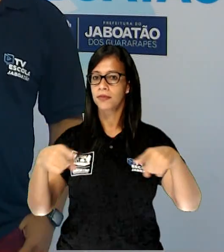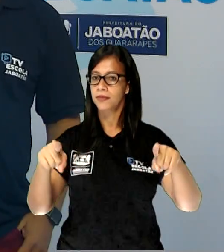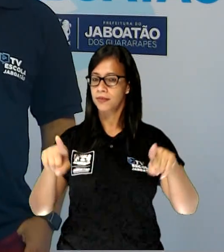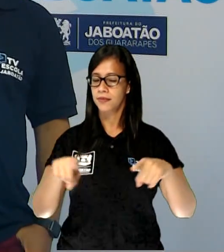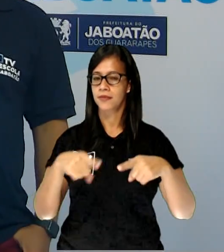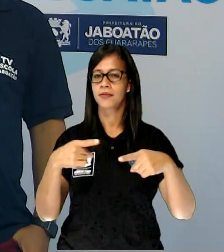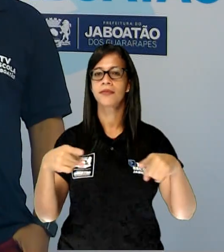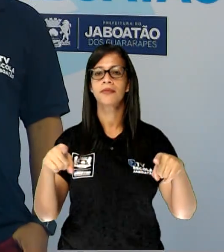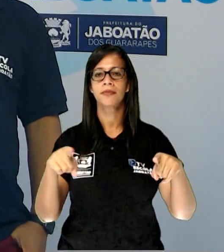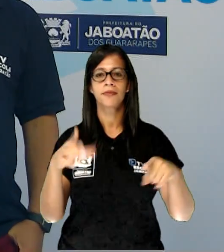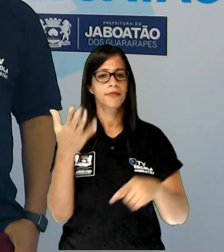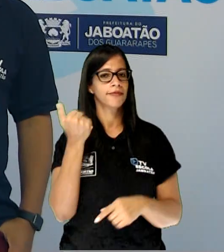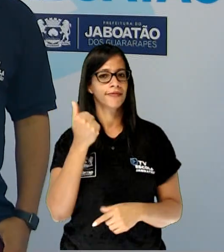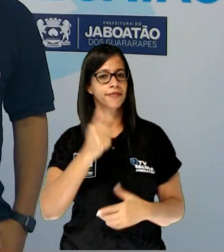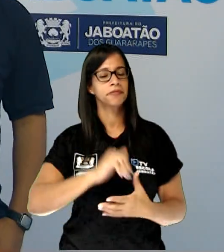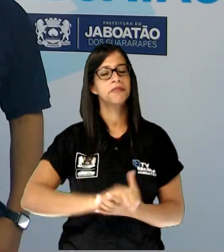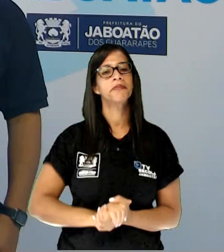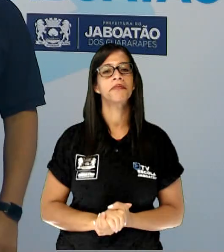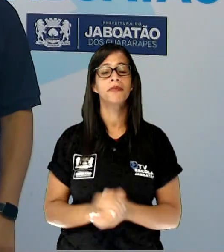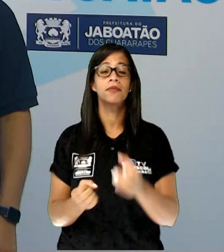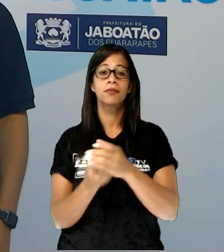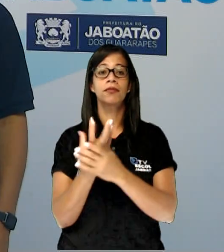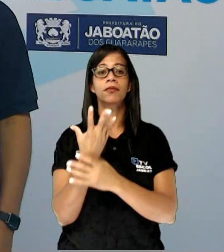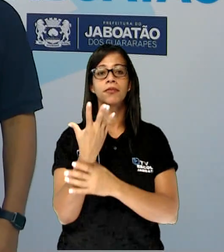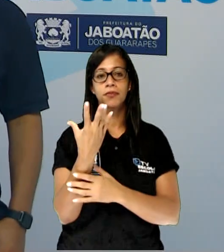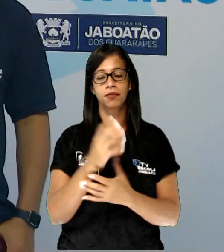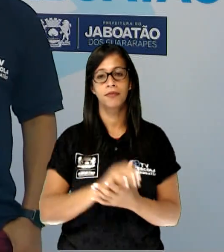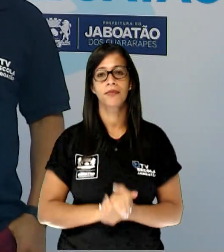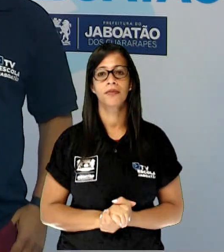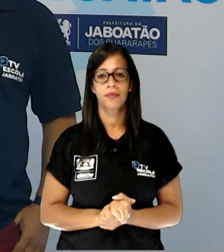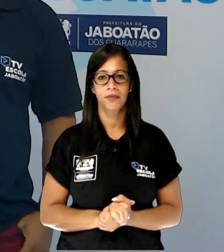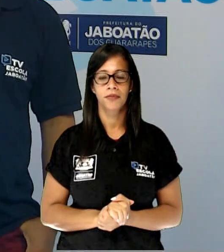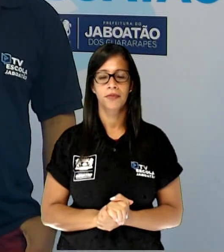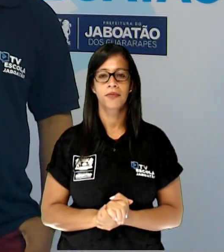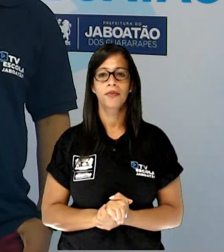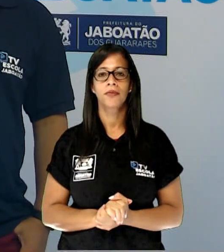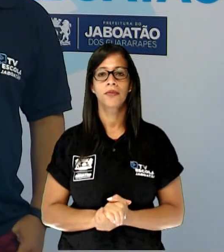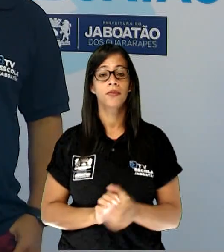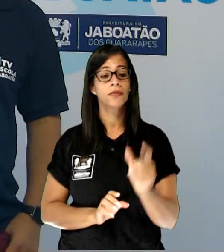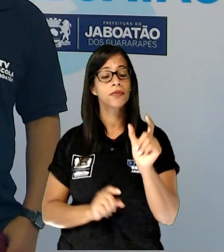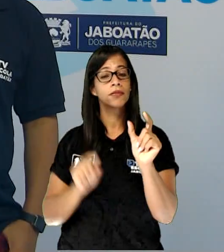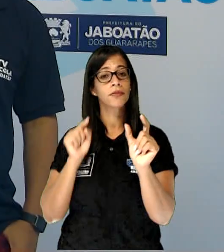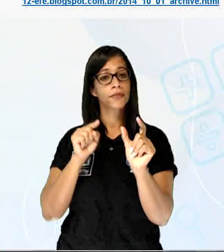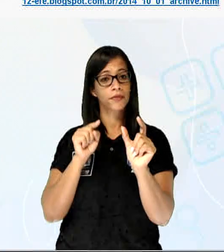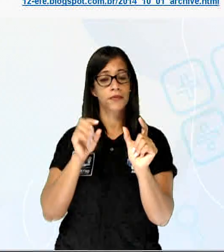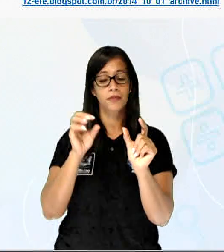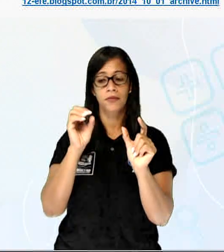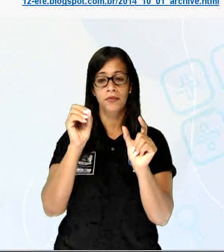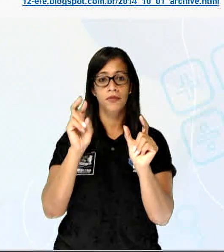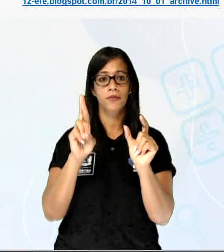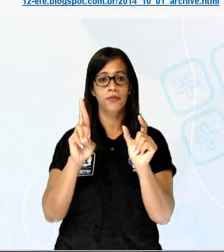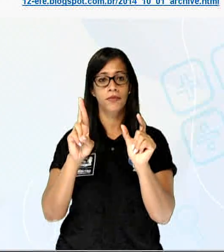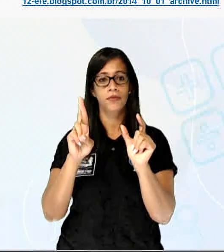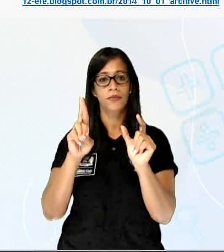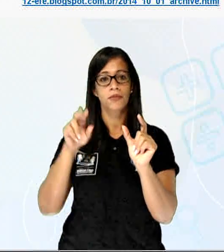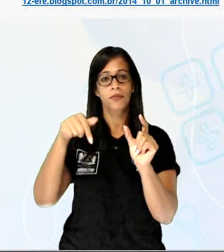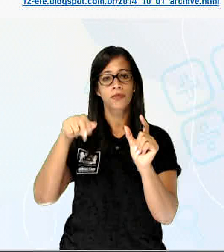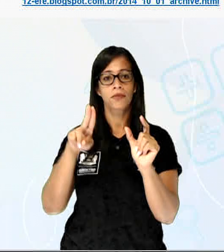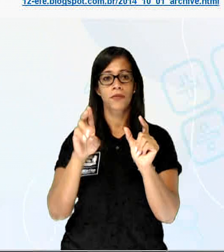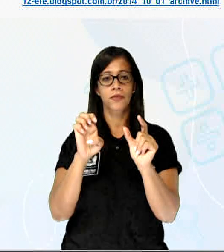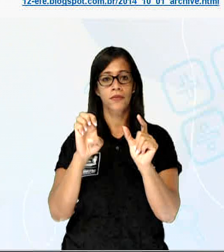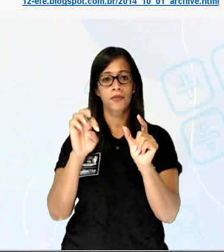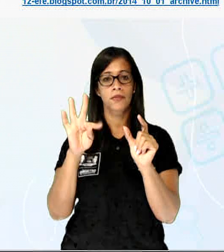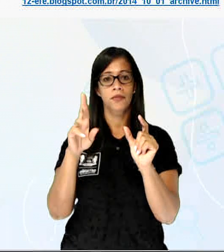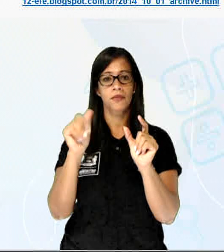ok? Vamos lá. A origem da orquestra. A palavra orquestra vem do grego